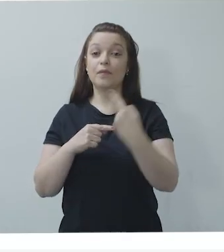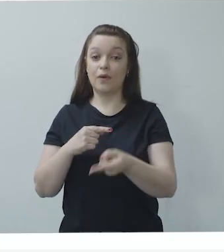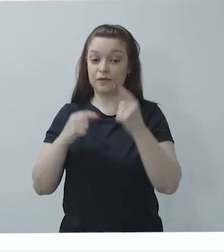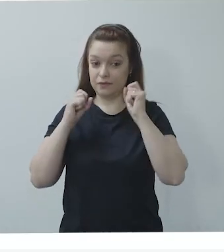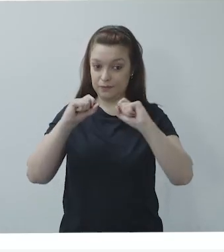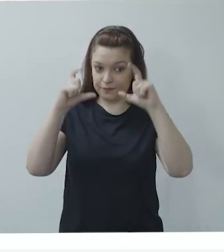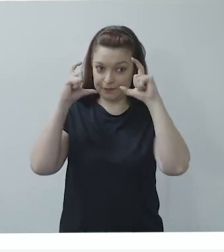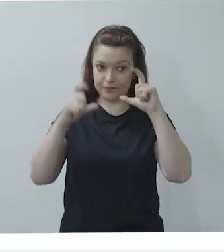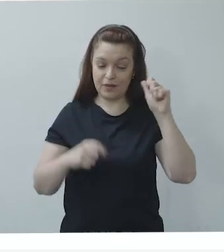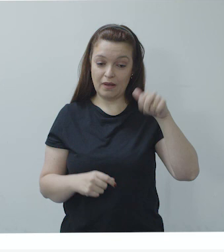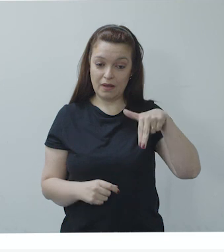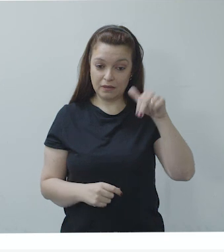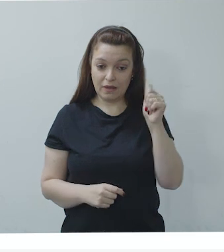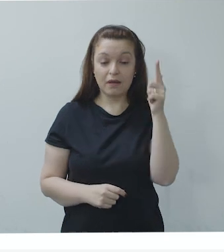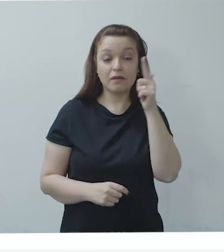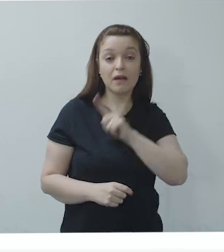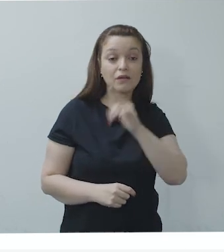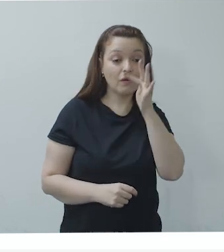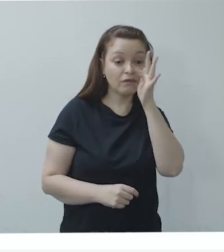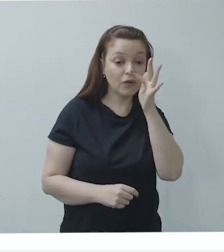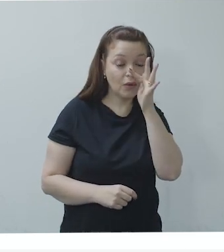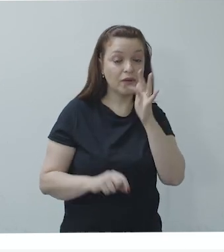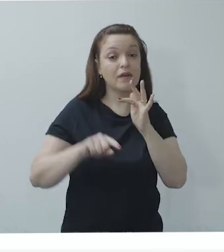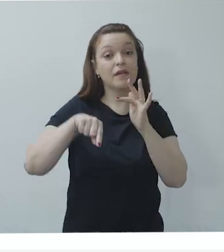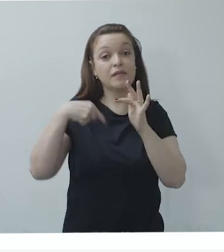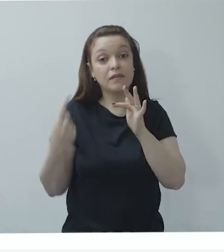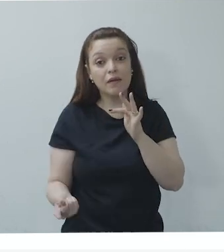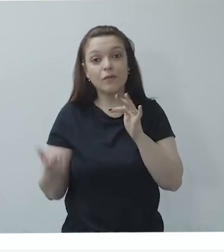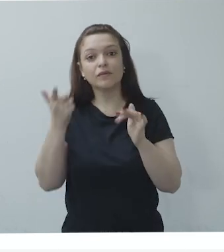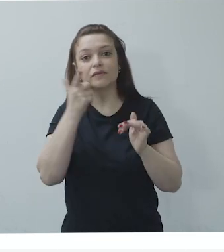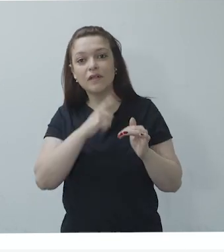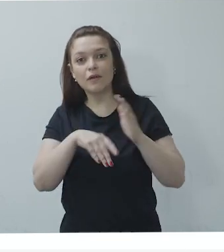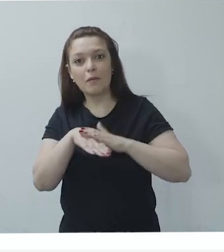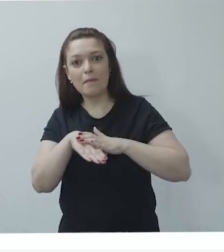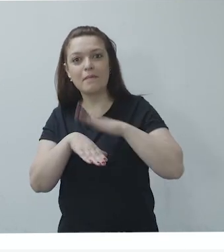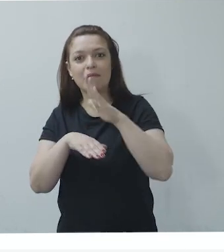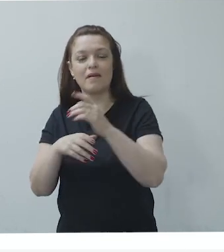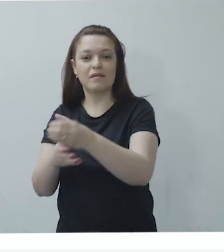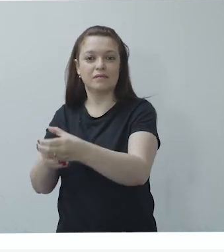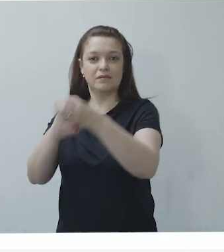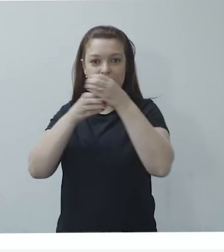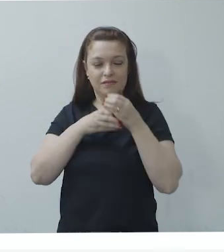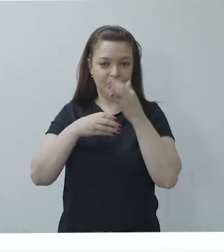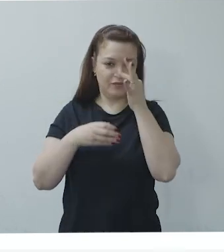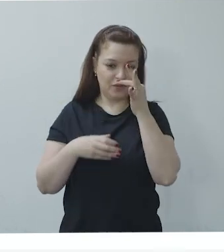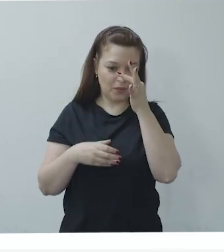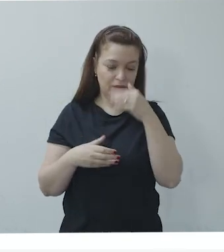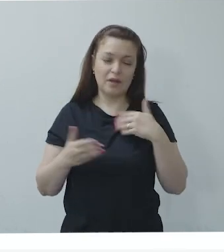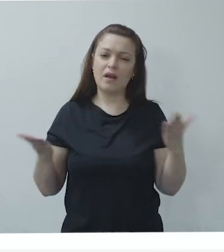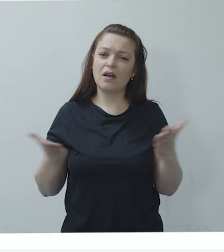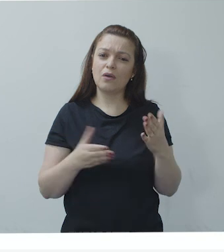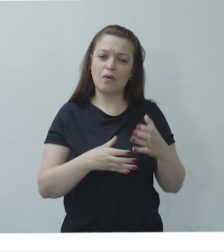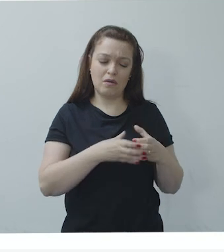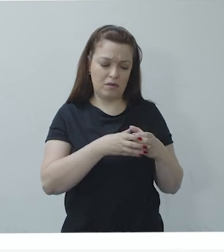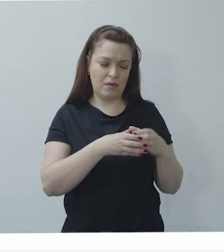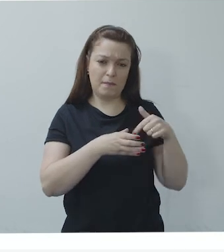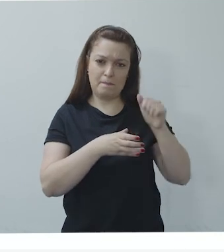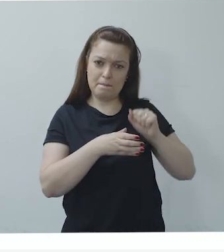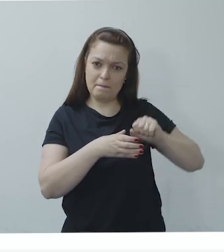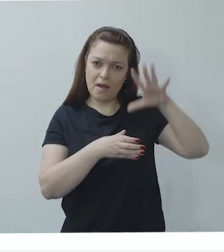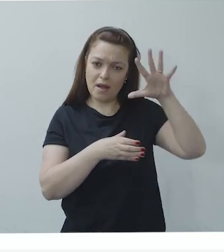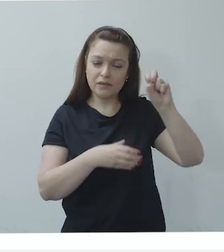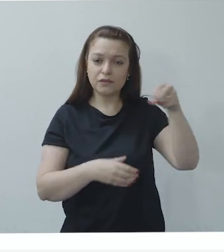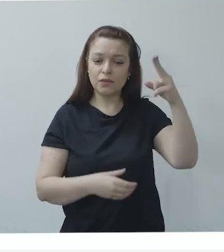Ana ganhou flores. Depois ela ganhou mais algumas. Ela tem mais flores que antes